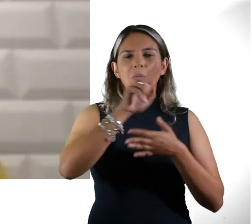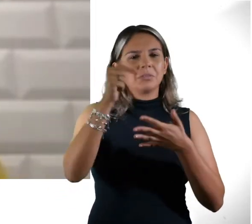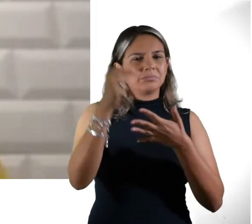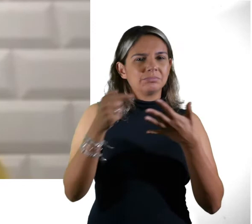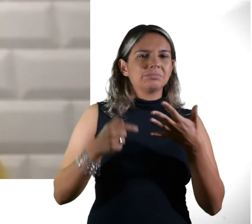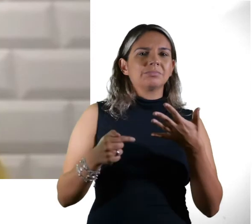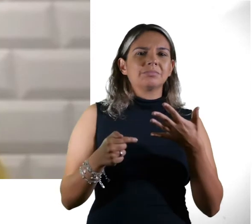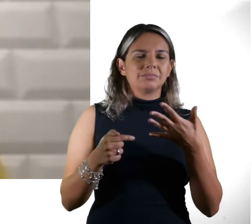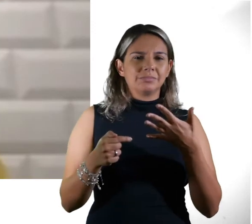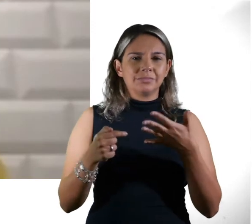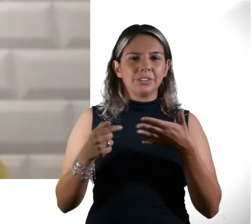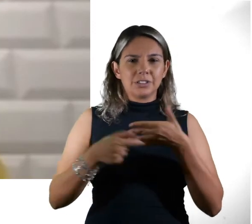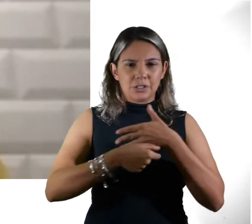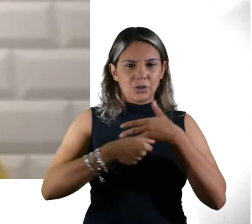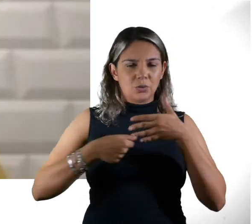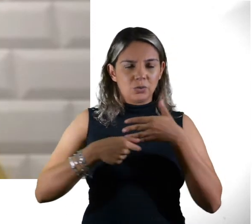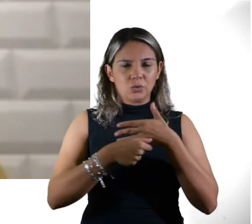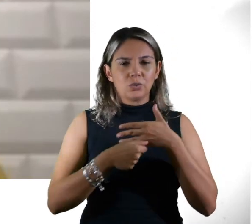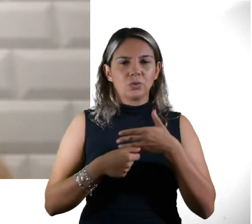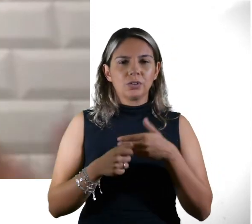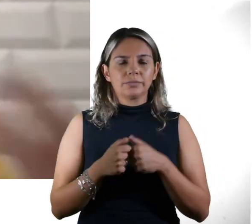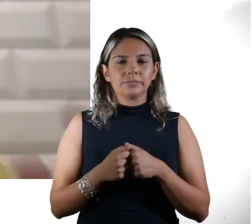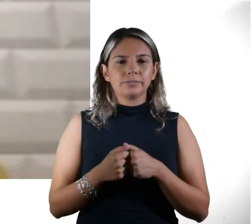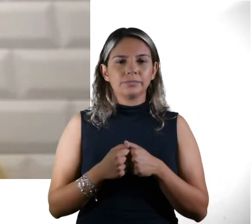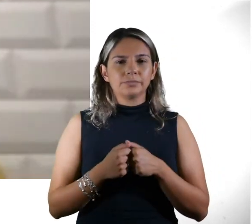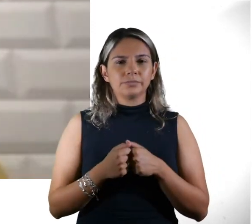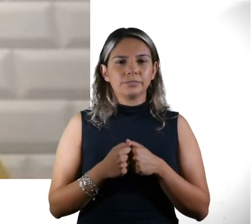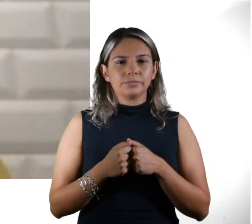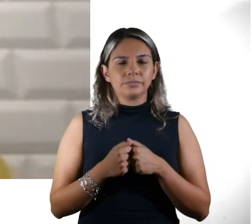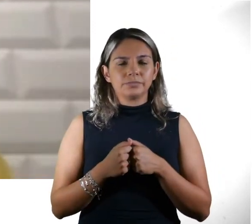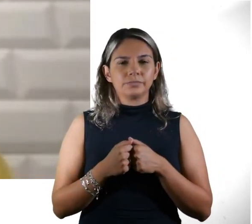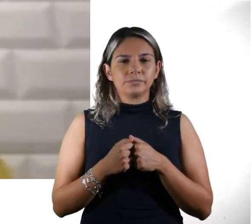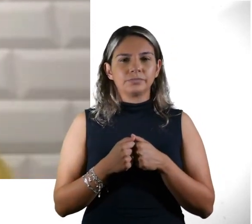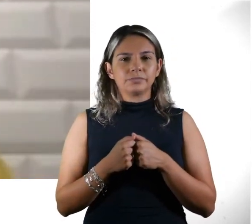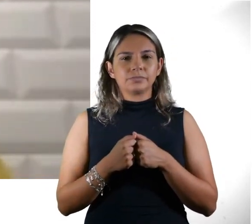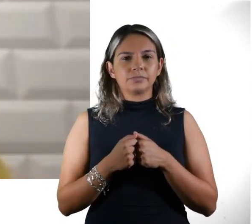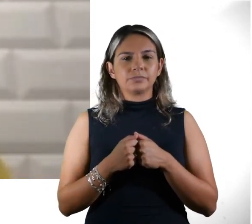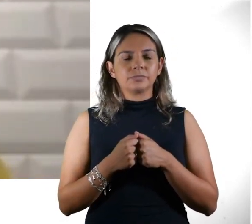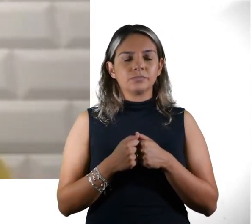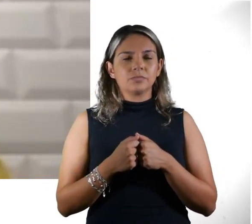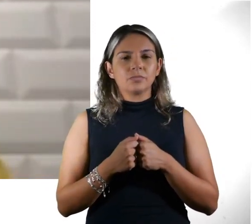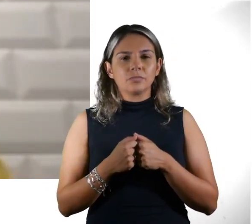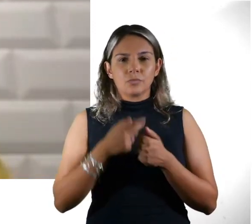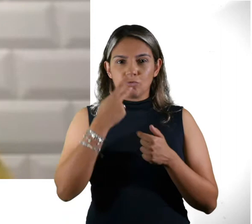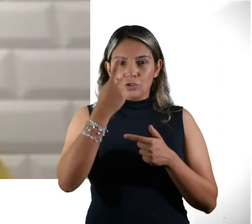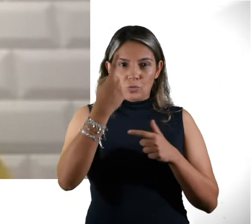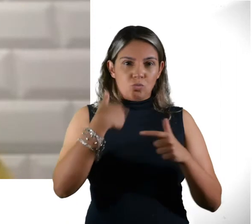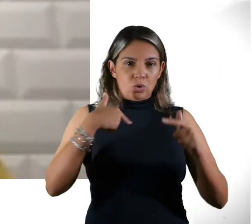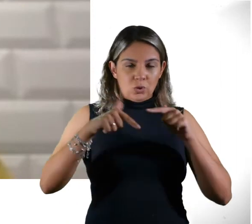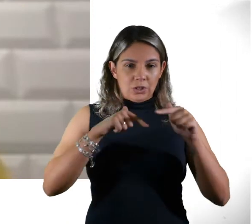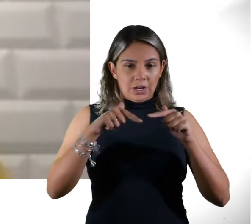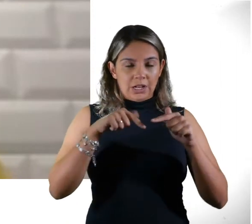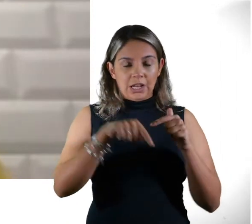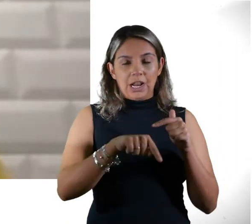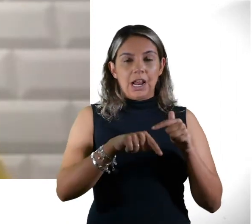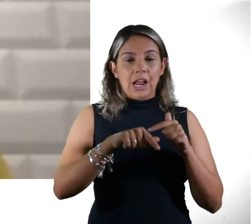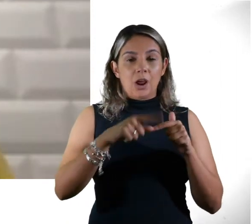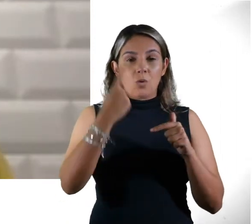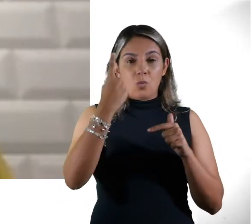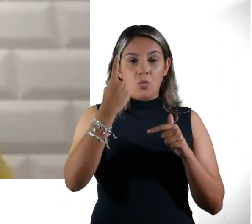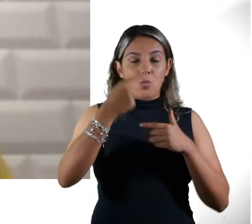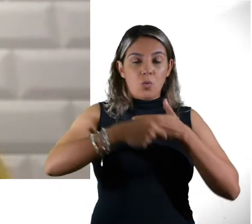estou a trabalhar agora, inclusive porque aceitei fazer um roteiro a partir de um livro dele,